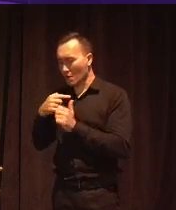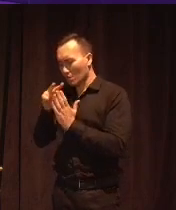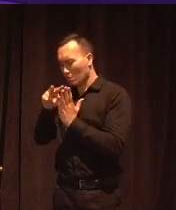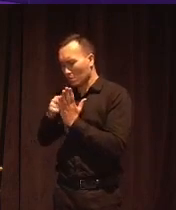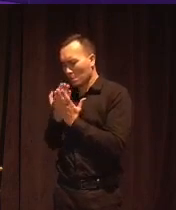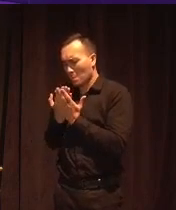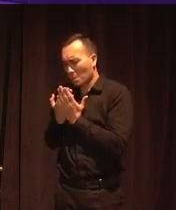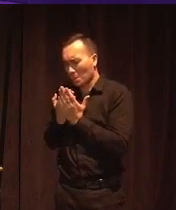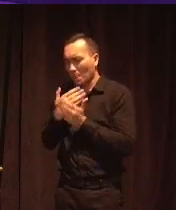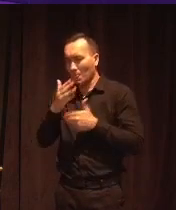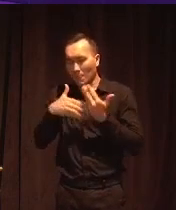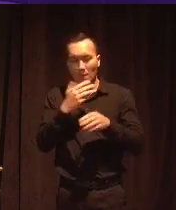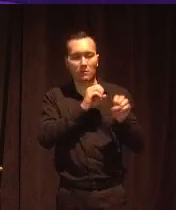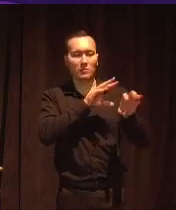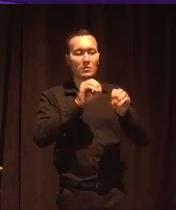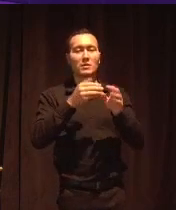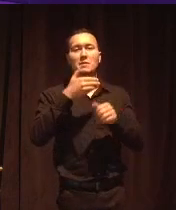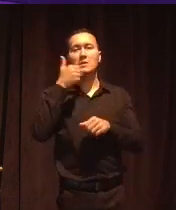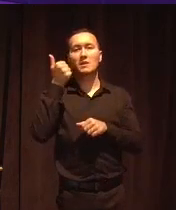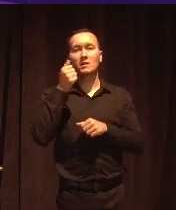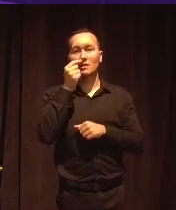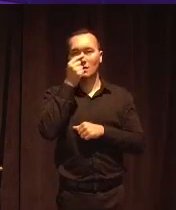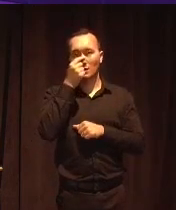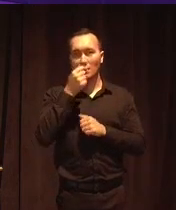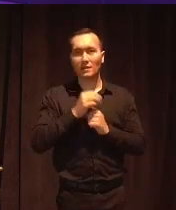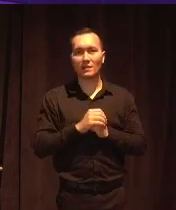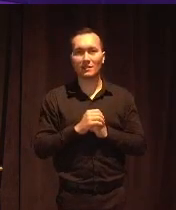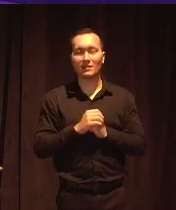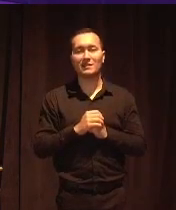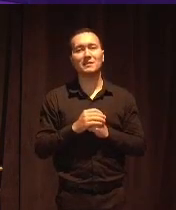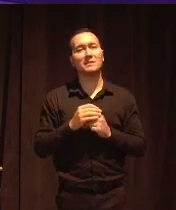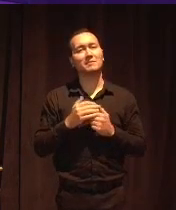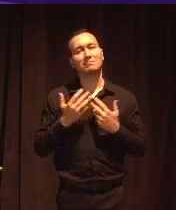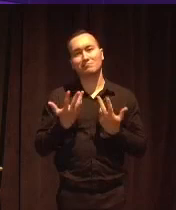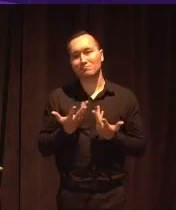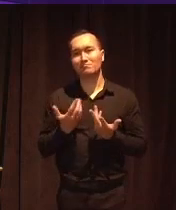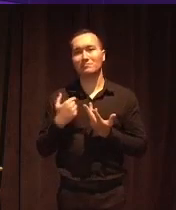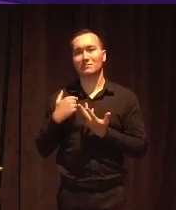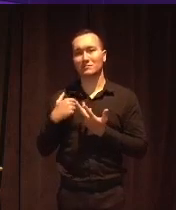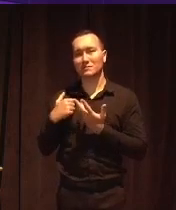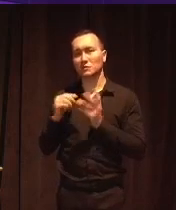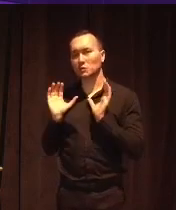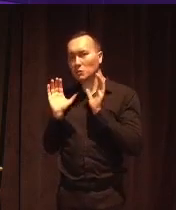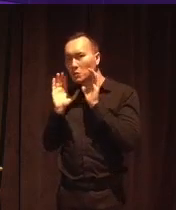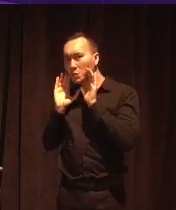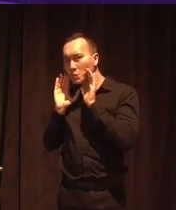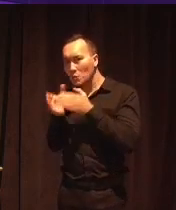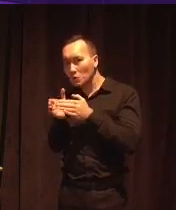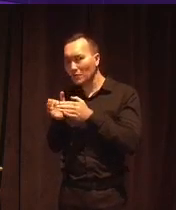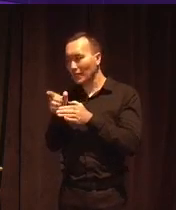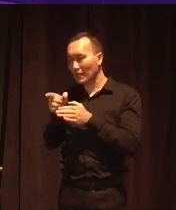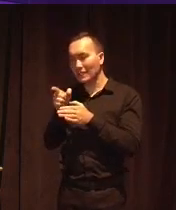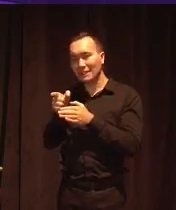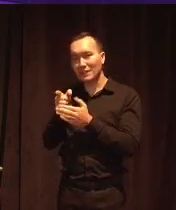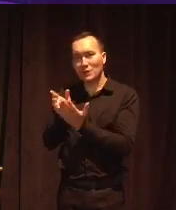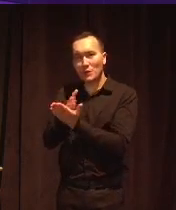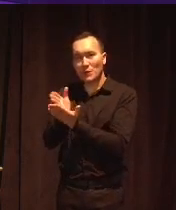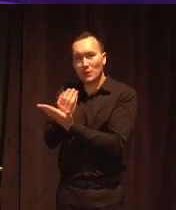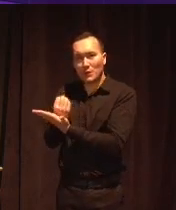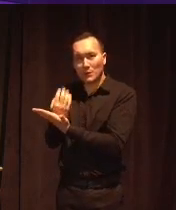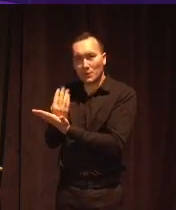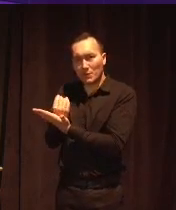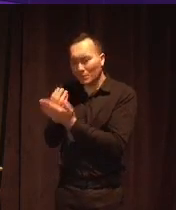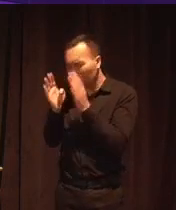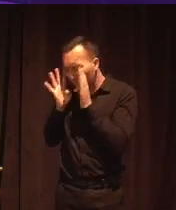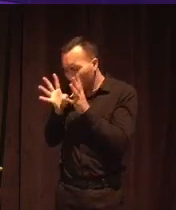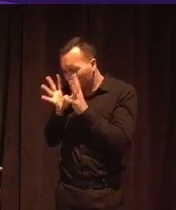resolver esse problema. E eu ia para outro lado, para outra sala, e engolia a apostila, né, de tanto estudar, entender,